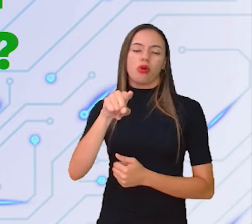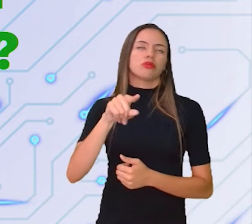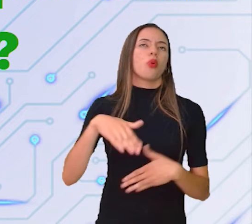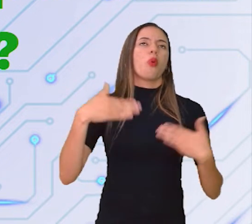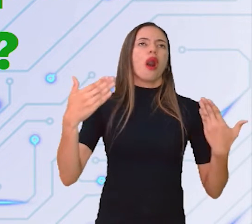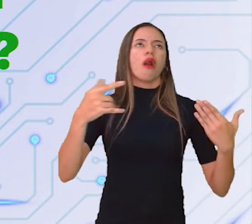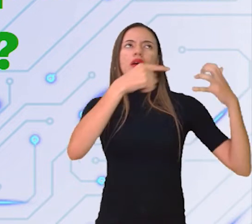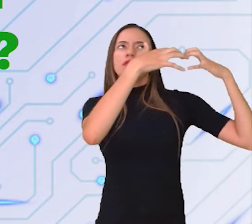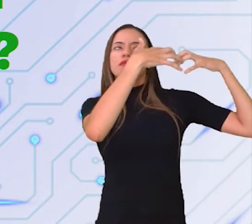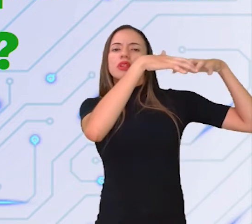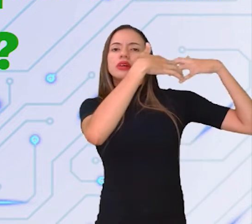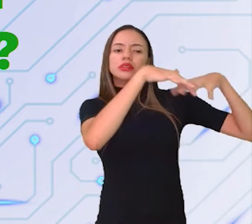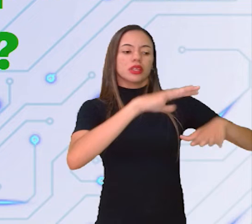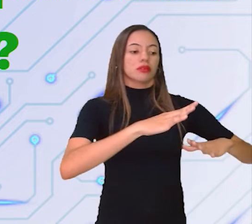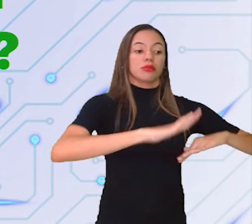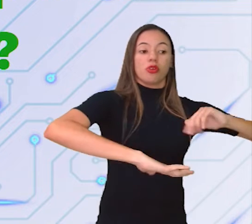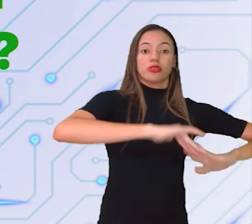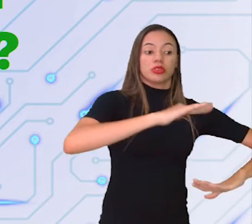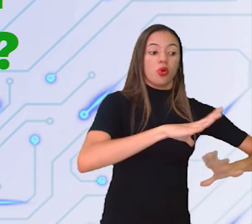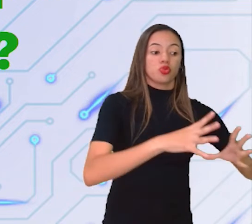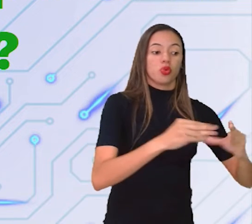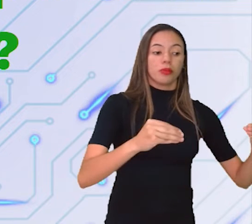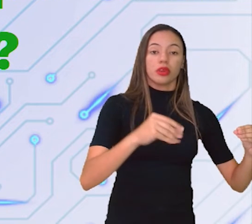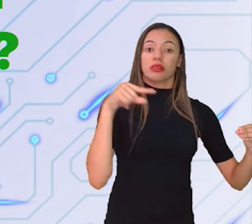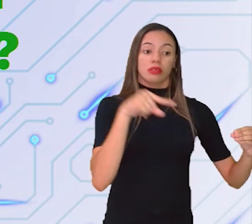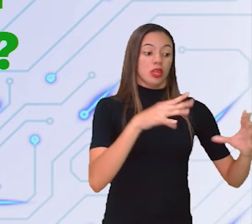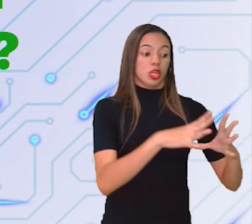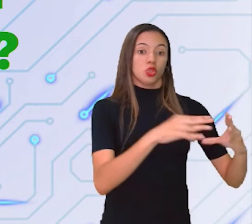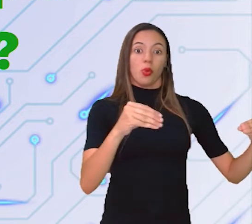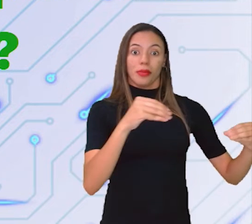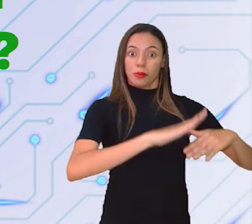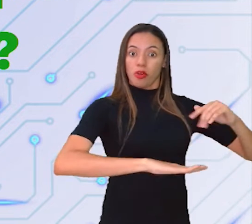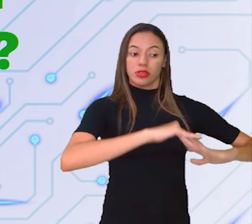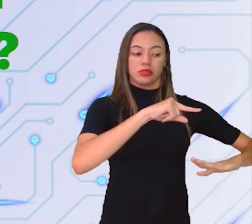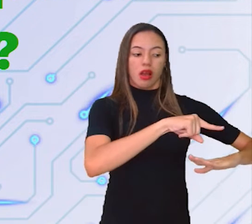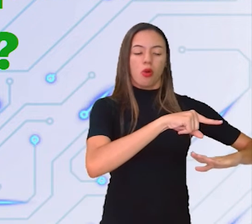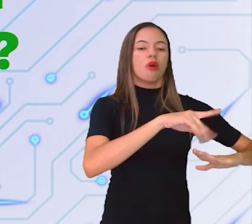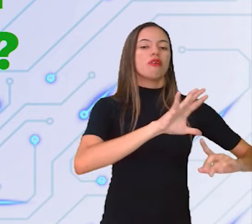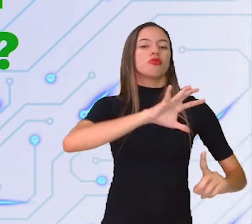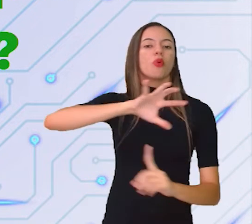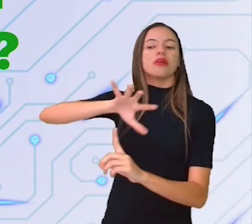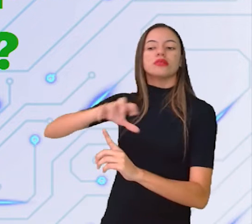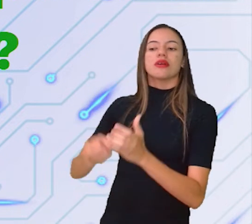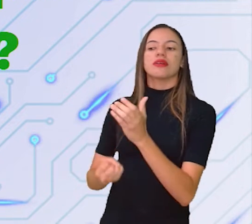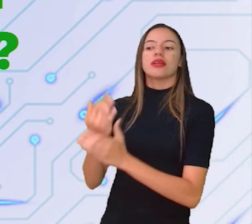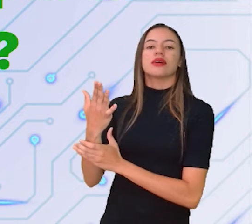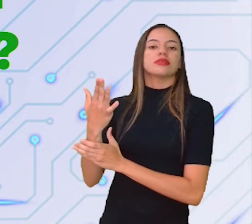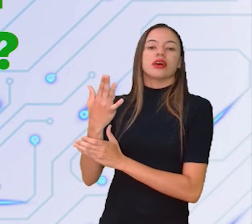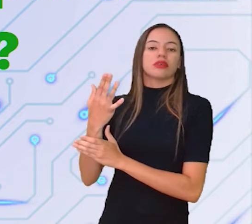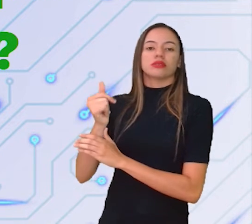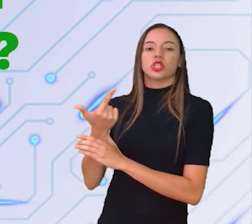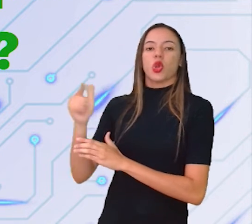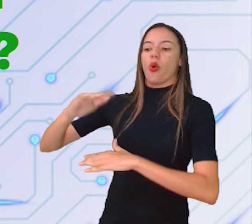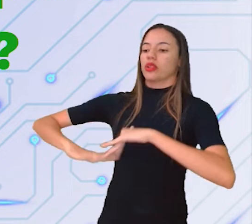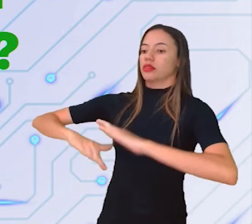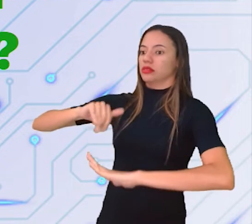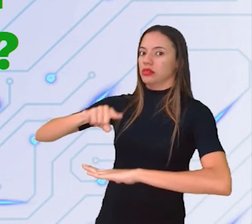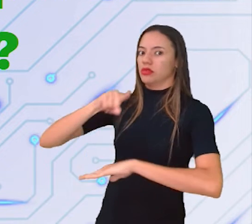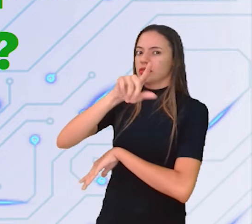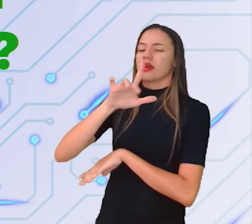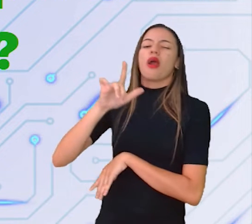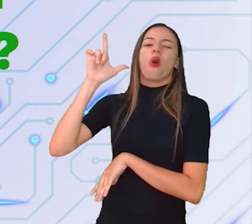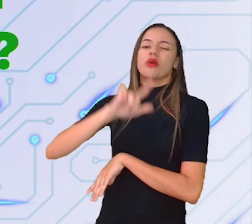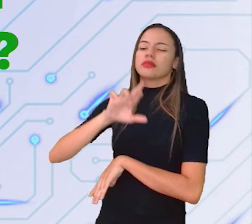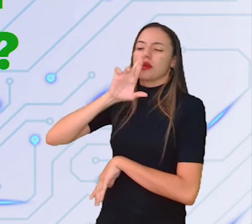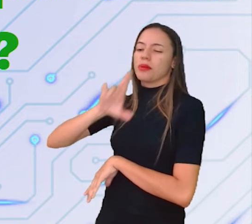um tempo. E a partir da extinção dessa, quais profissões serão criadas? E aí, para você chegar a uma resposta, eu